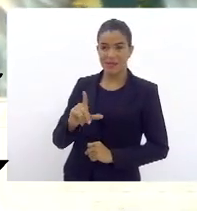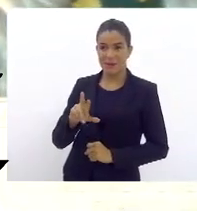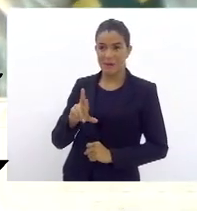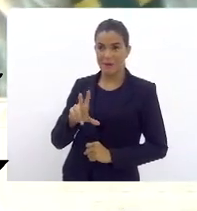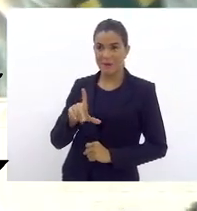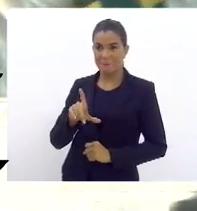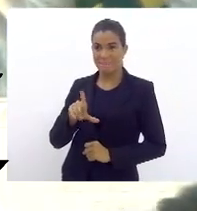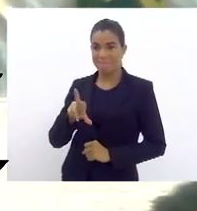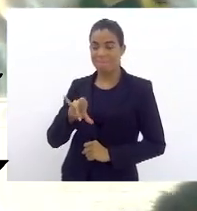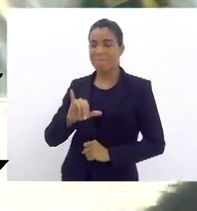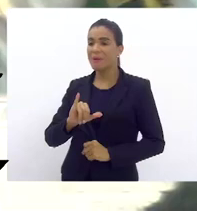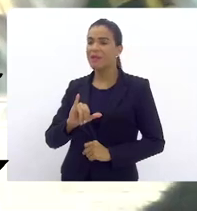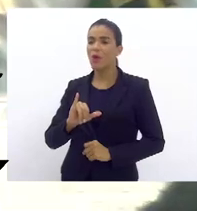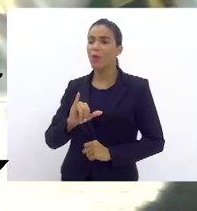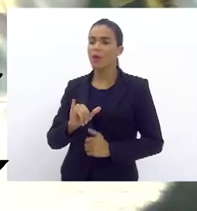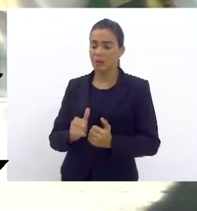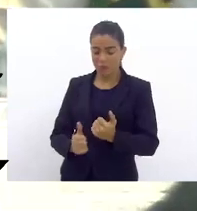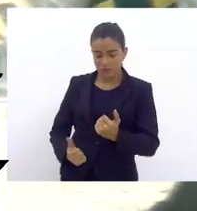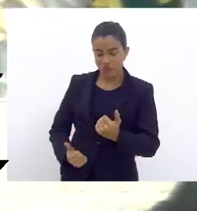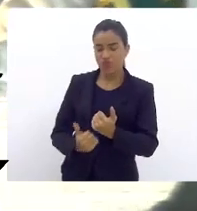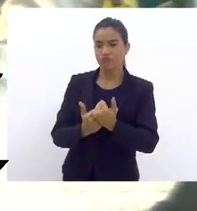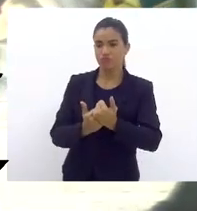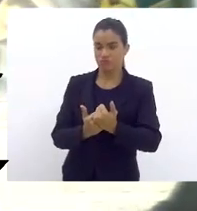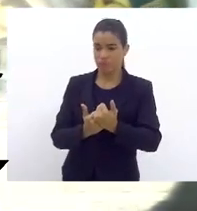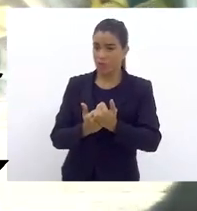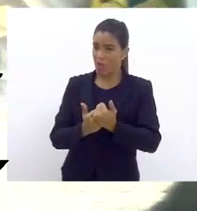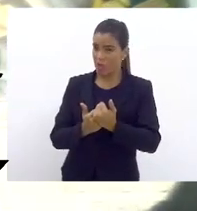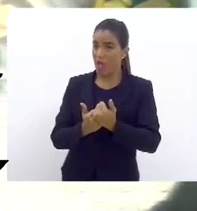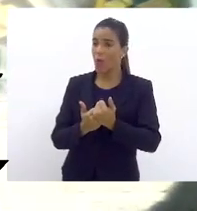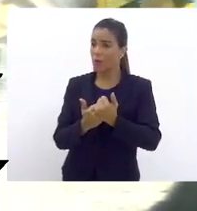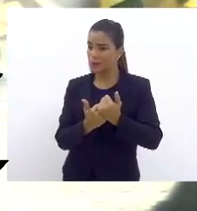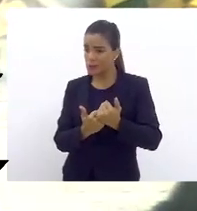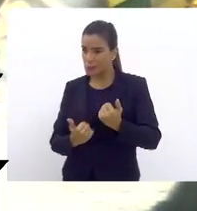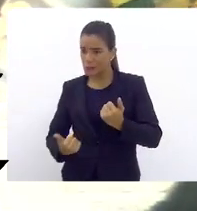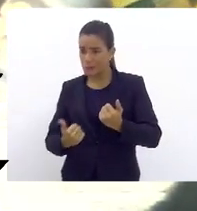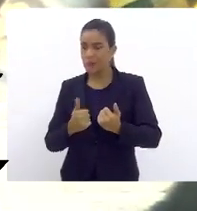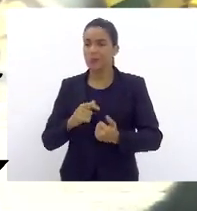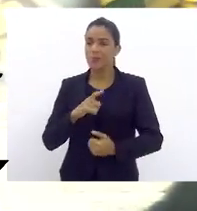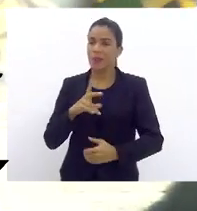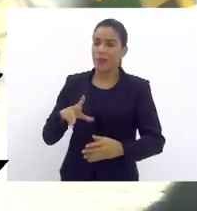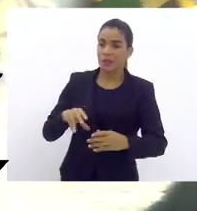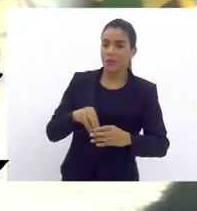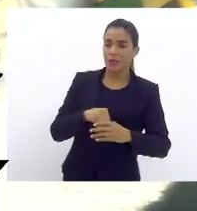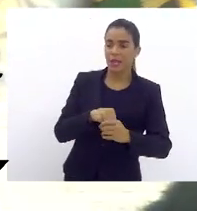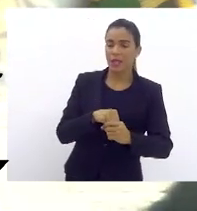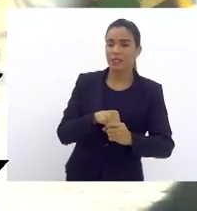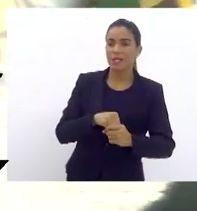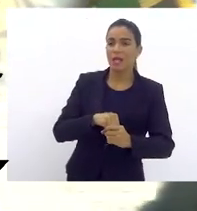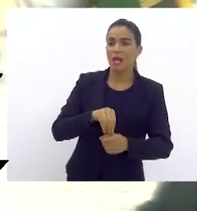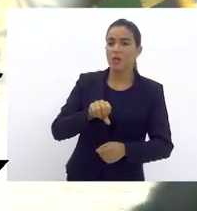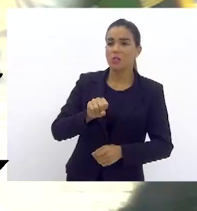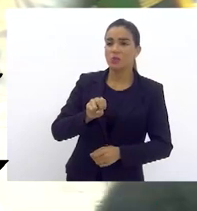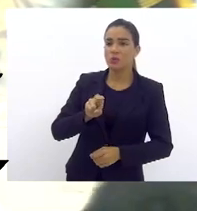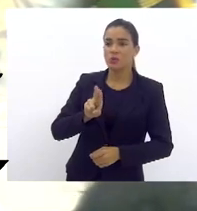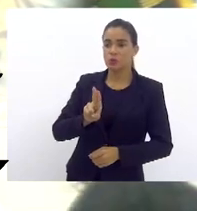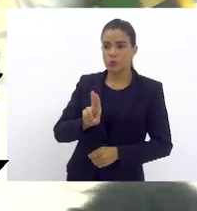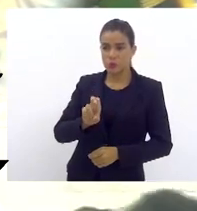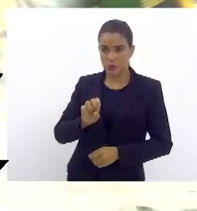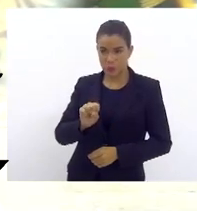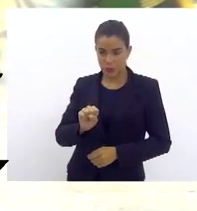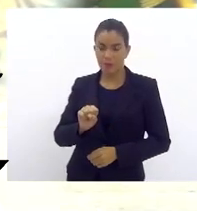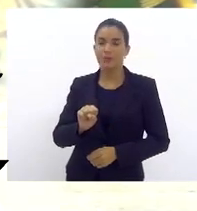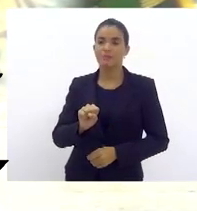suprir que é uma Superintendência que existe dentro da subsecretaria de direitos humanos